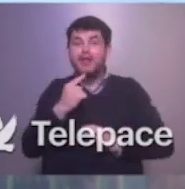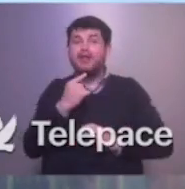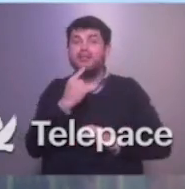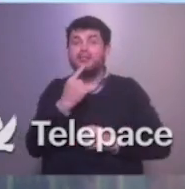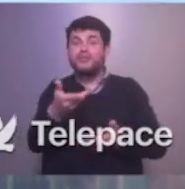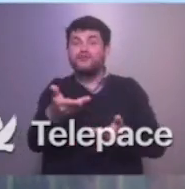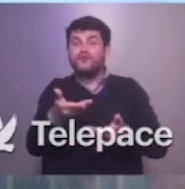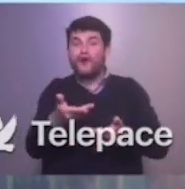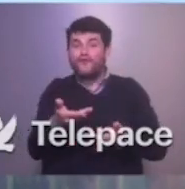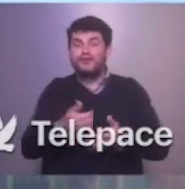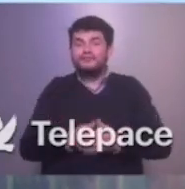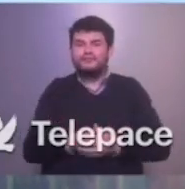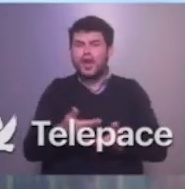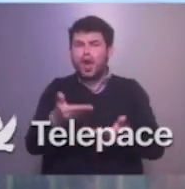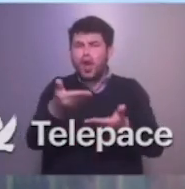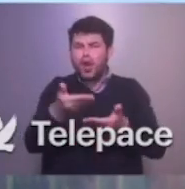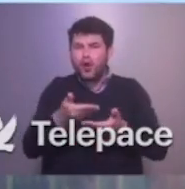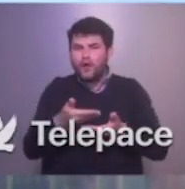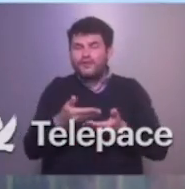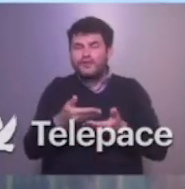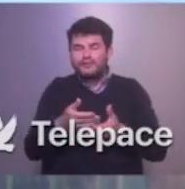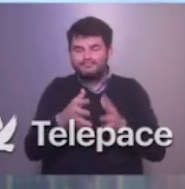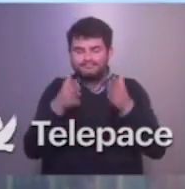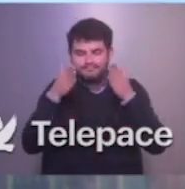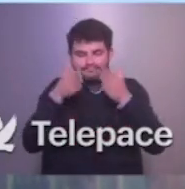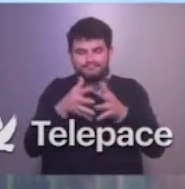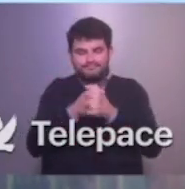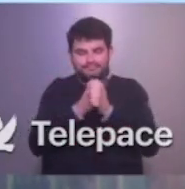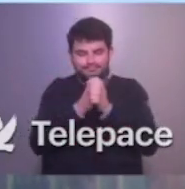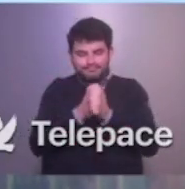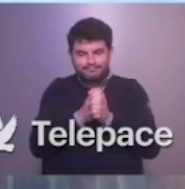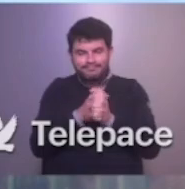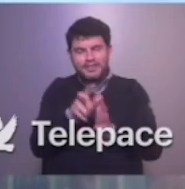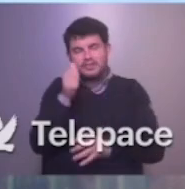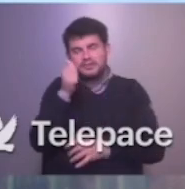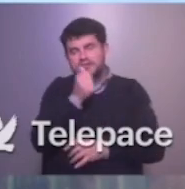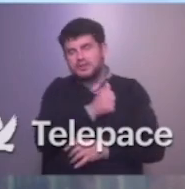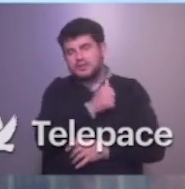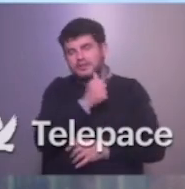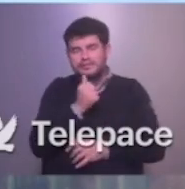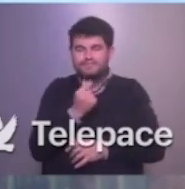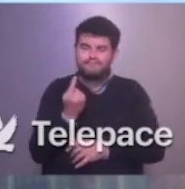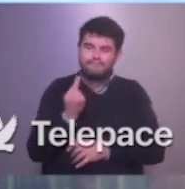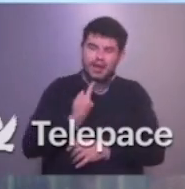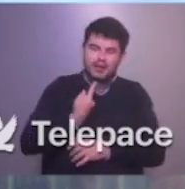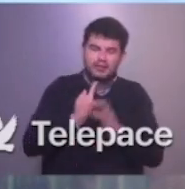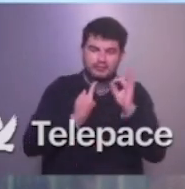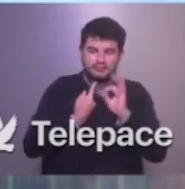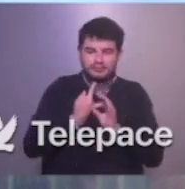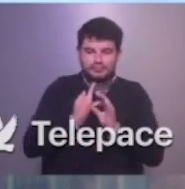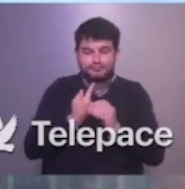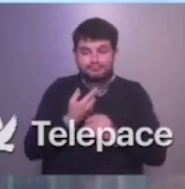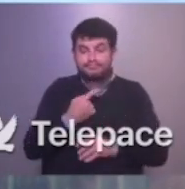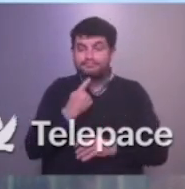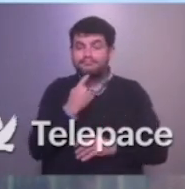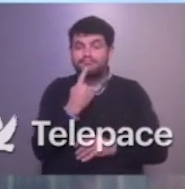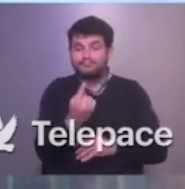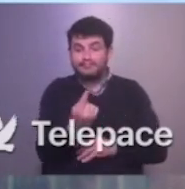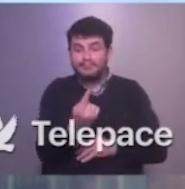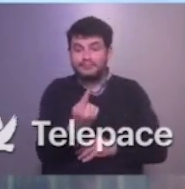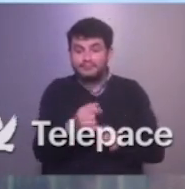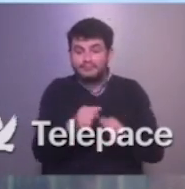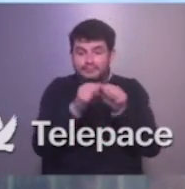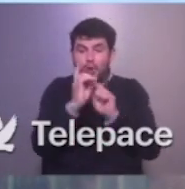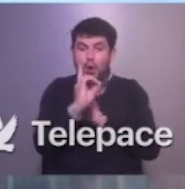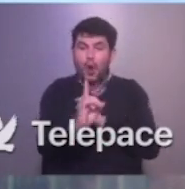um convite. Convite à oração e à penitência. E veio dirigi-lo, através